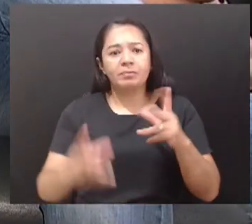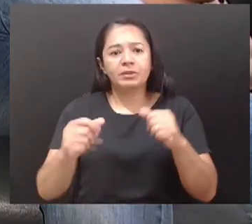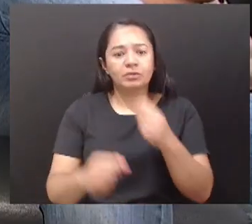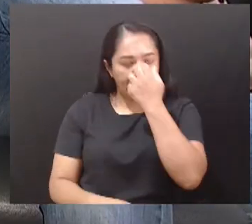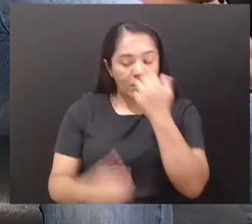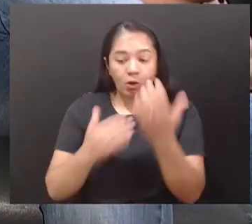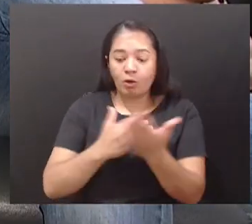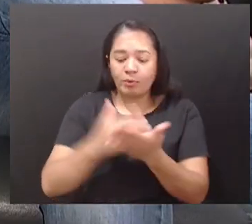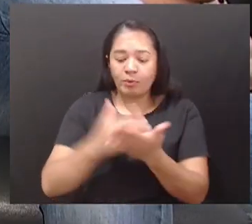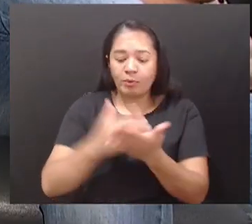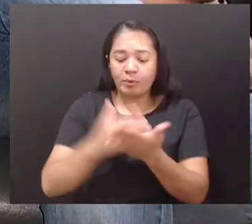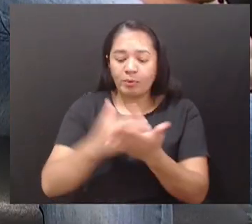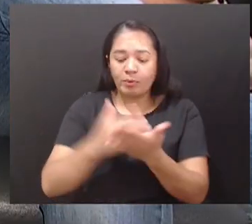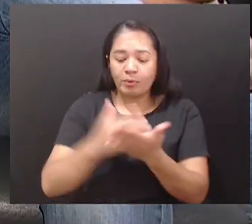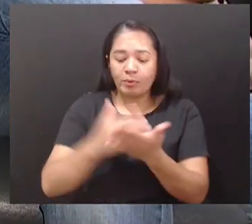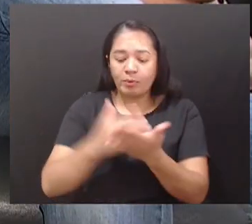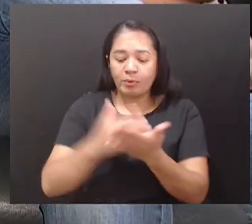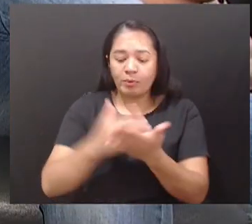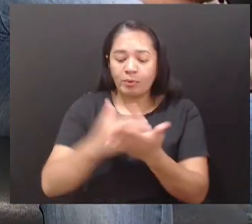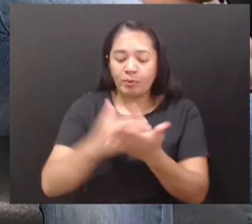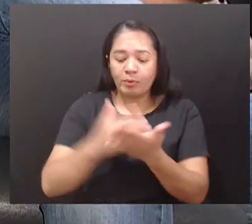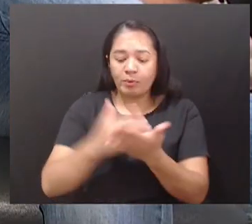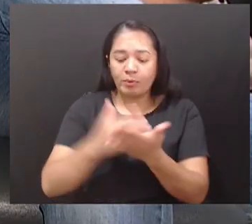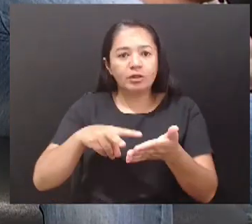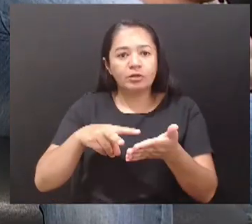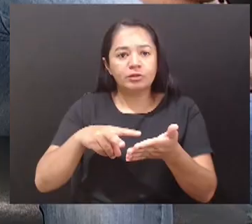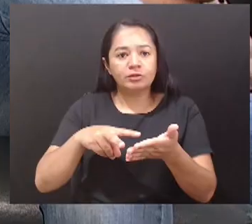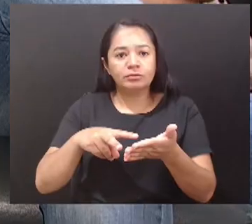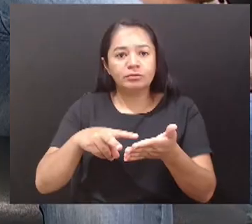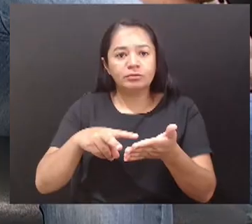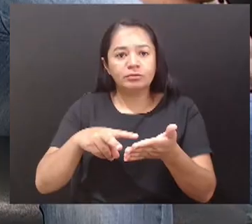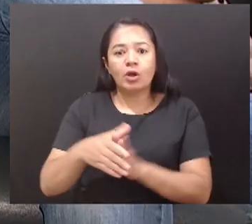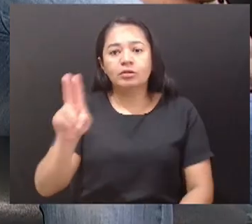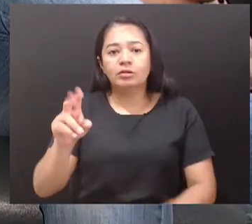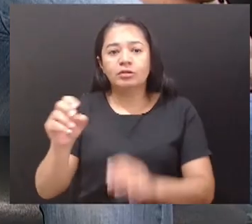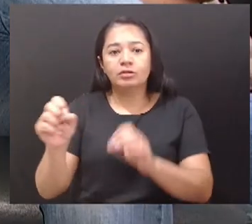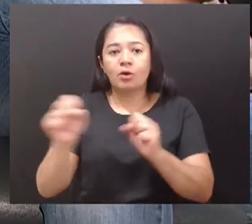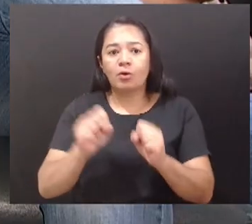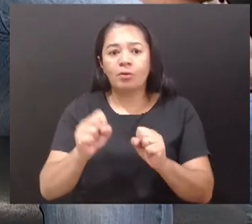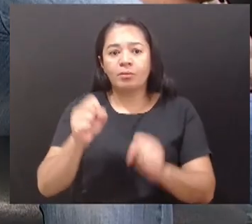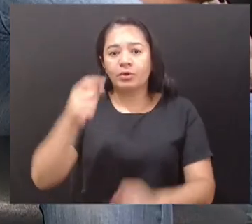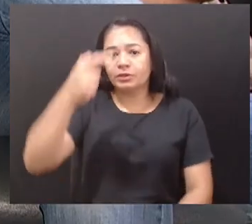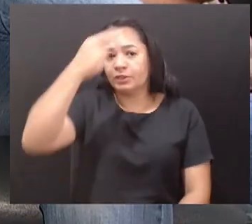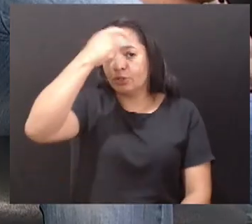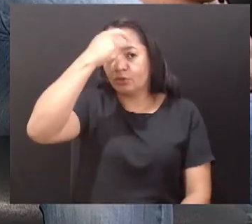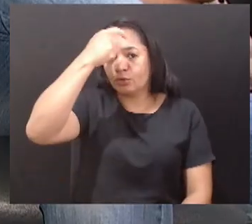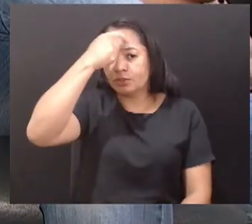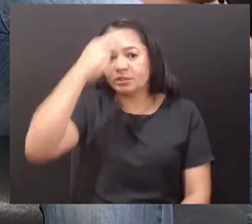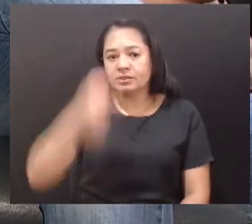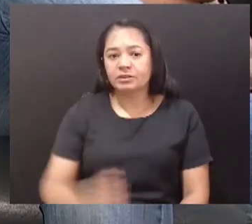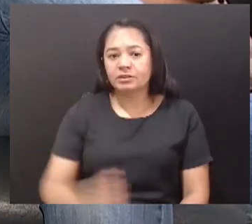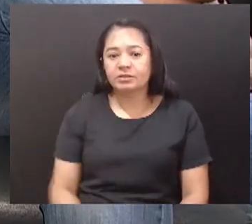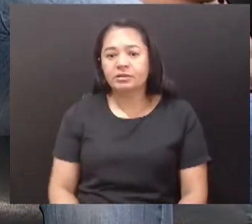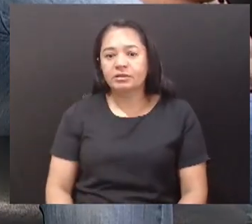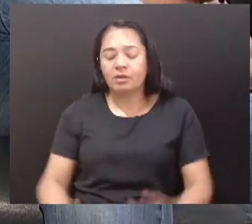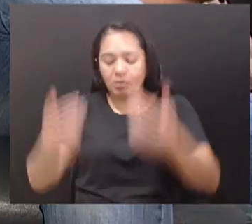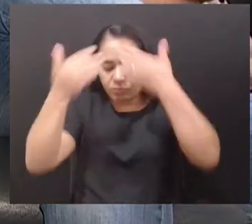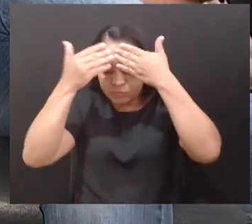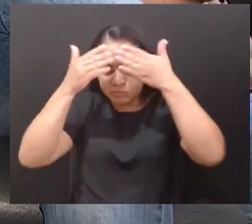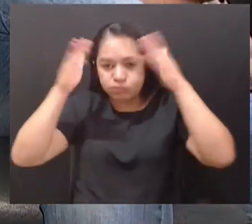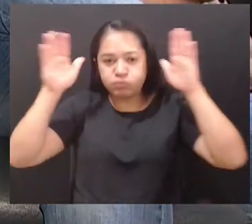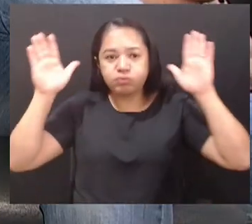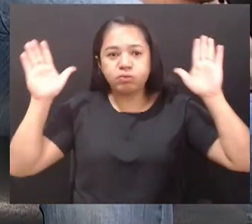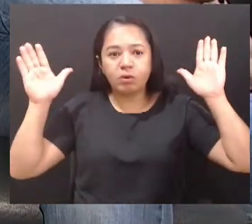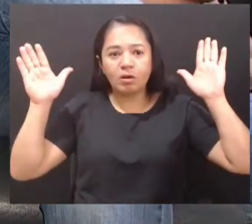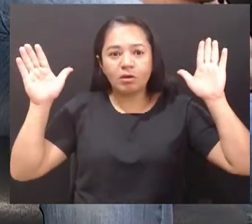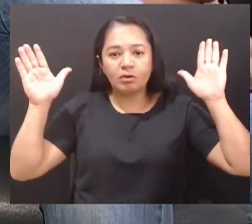acho que eu aconselho a todo mundo a ler, que ele chama O Poder do Subconsciente. onde abriu minha mente e assim tem muitas